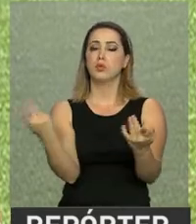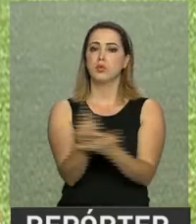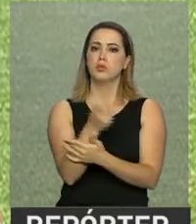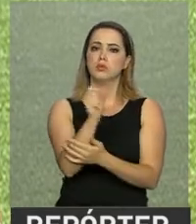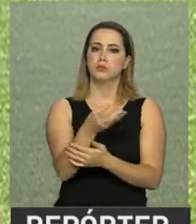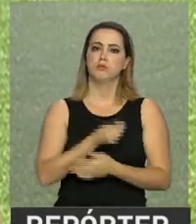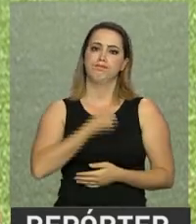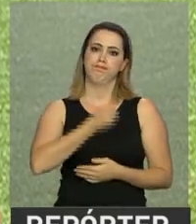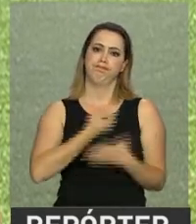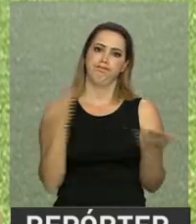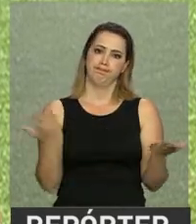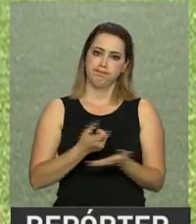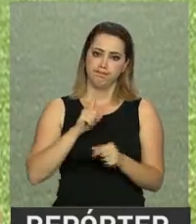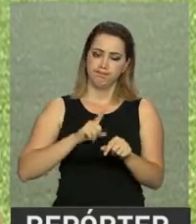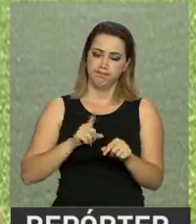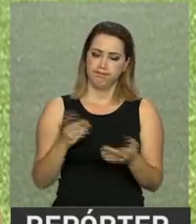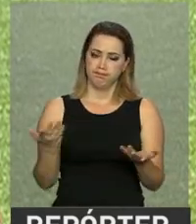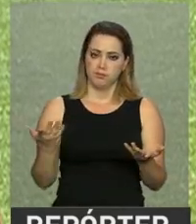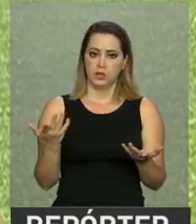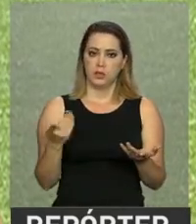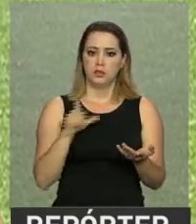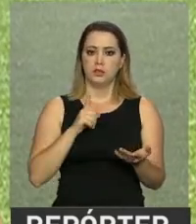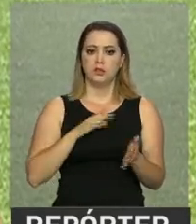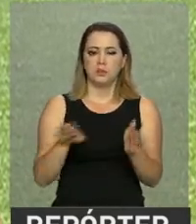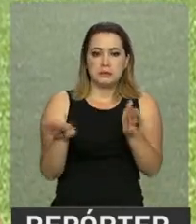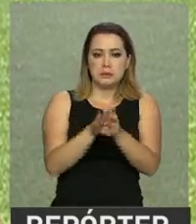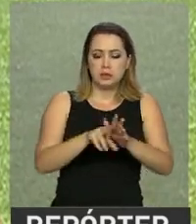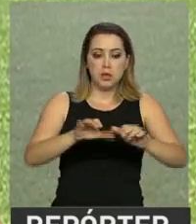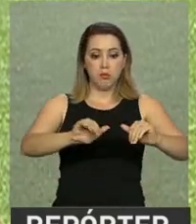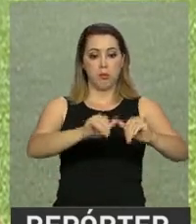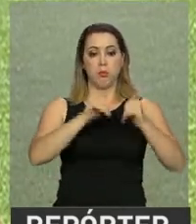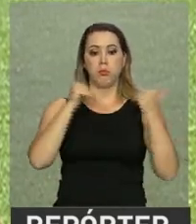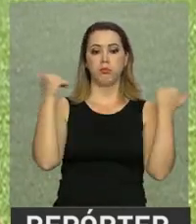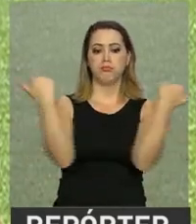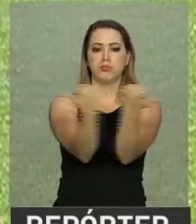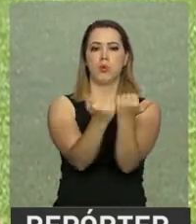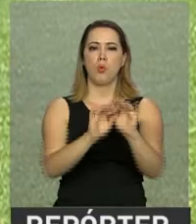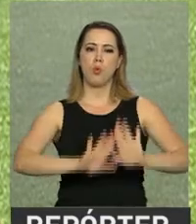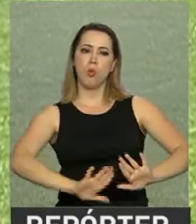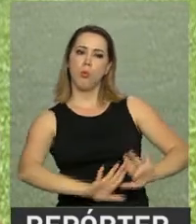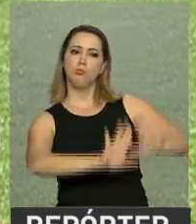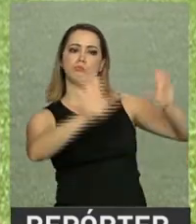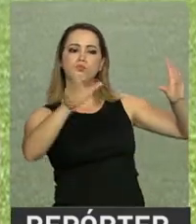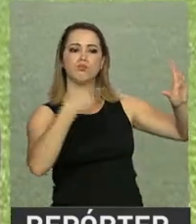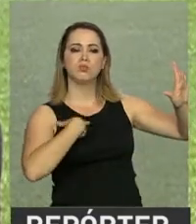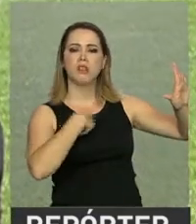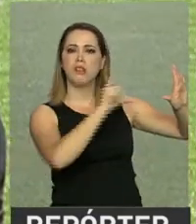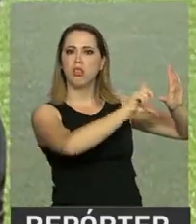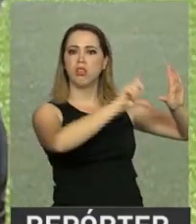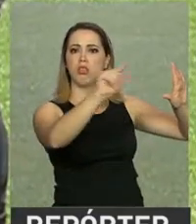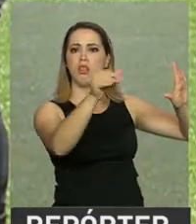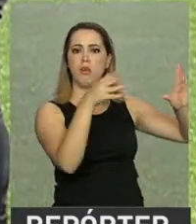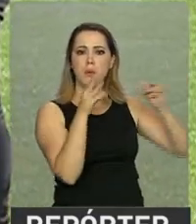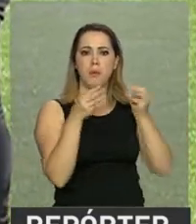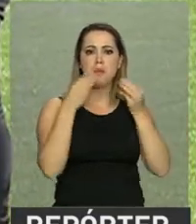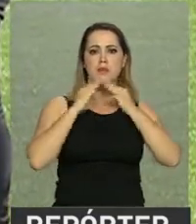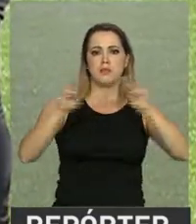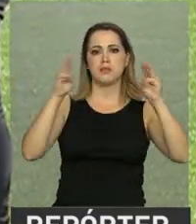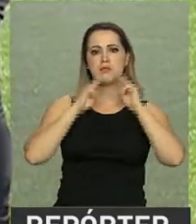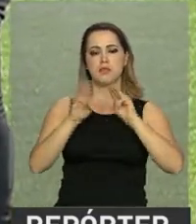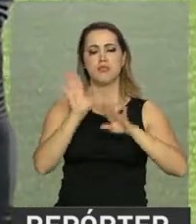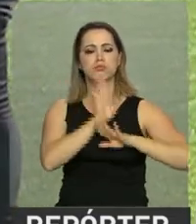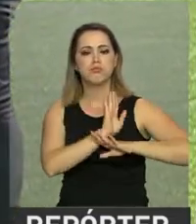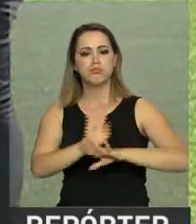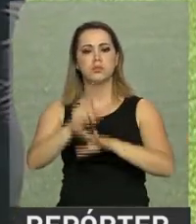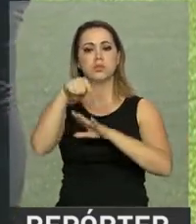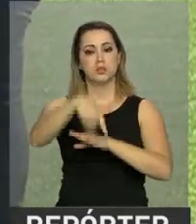vivendo neste momento. Há também aqui na entrada do estádio uma parede com faixas, com cartazes, com mensagens de apoio que os torcedores